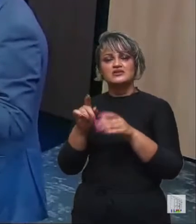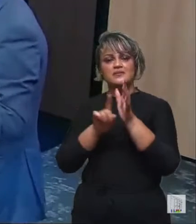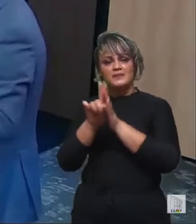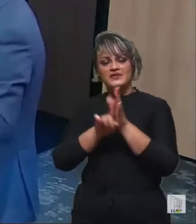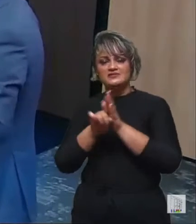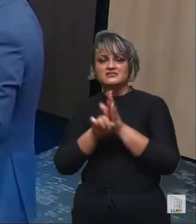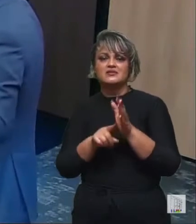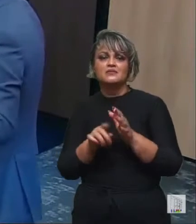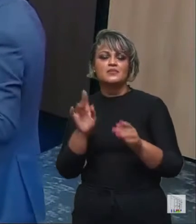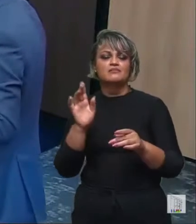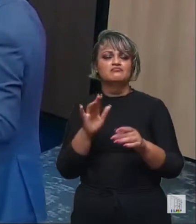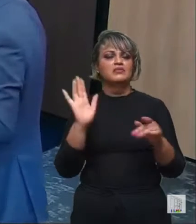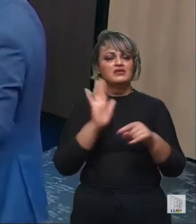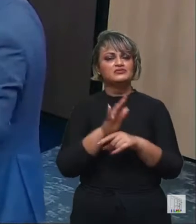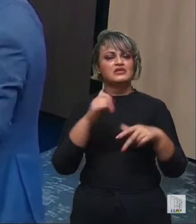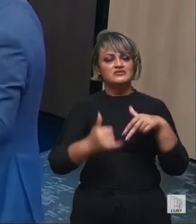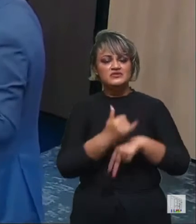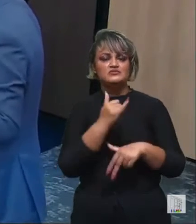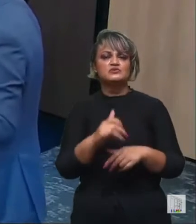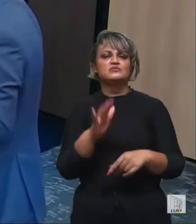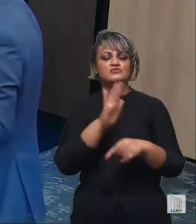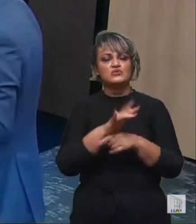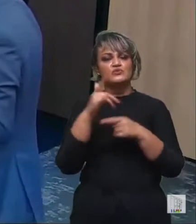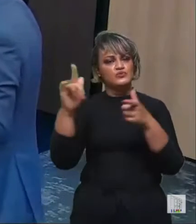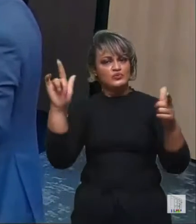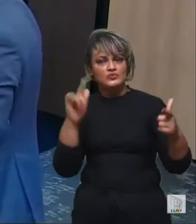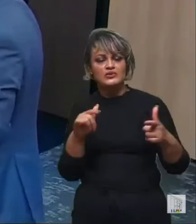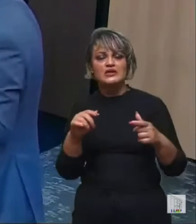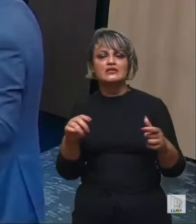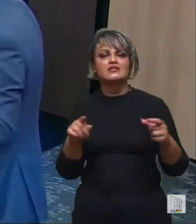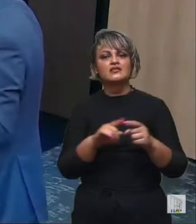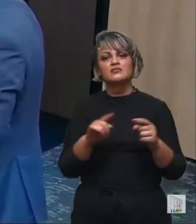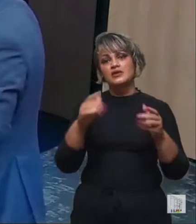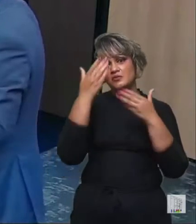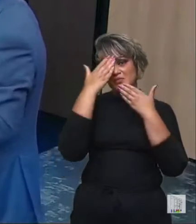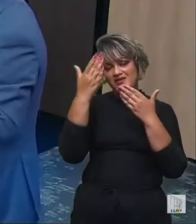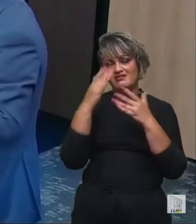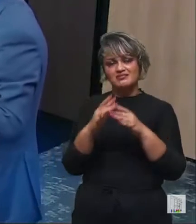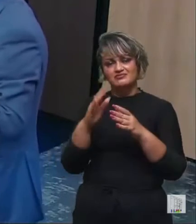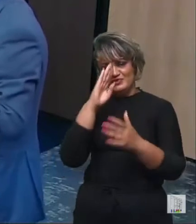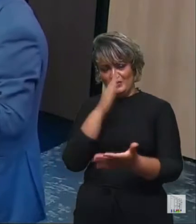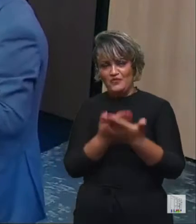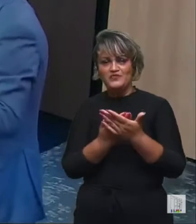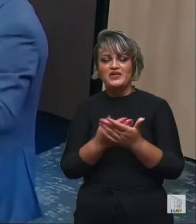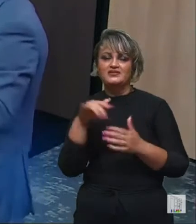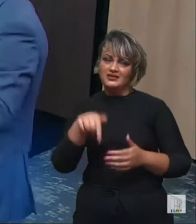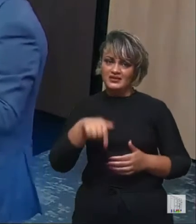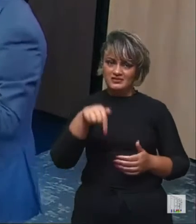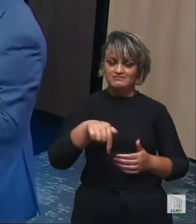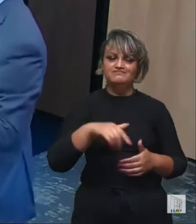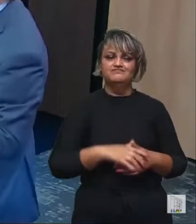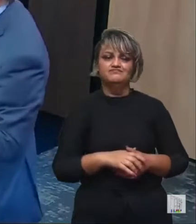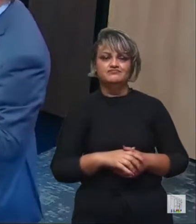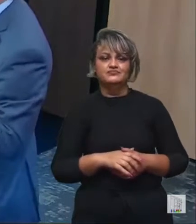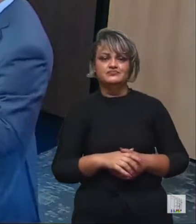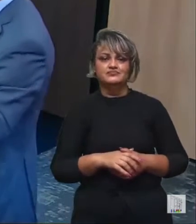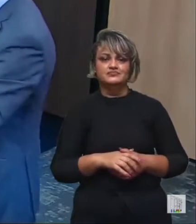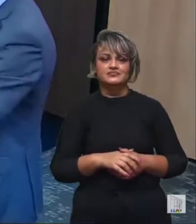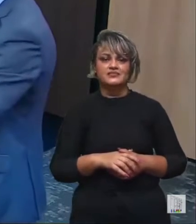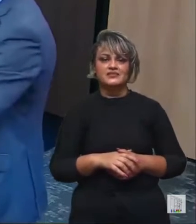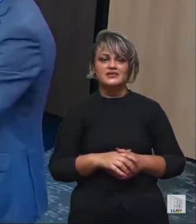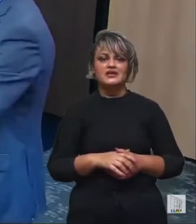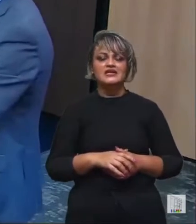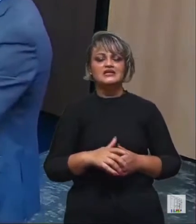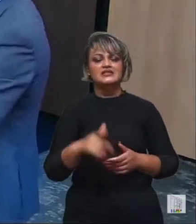das vítimas que nós estamos a tratar, e por isso quero-te agradecer a confiança nesta partilha e, sobretudo, a quem está